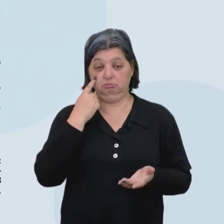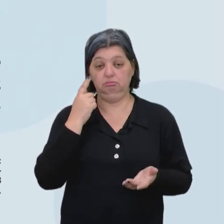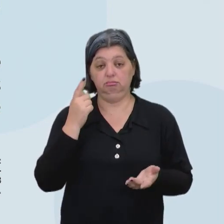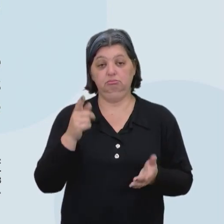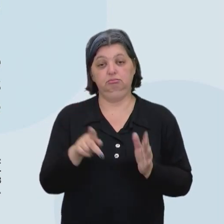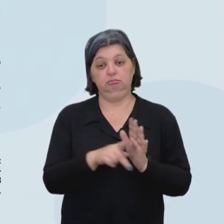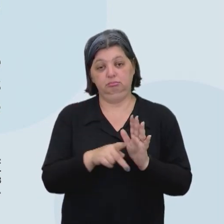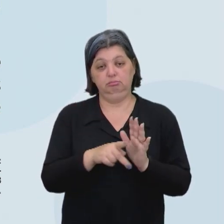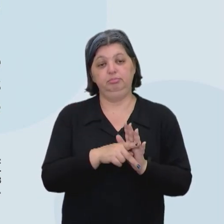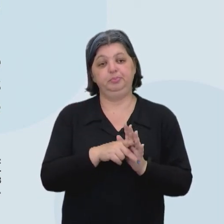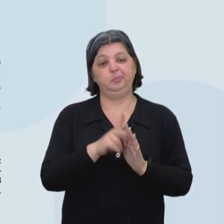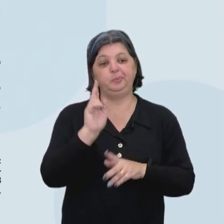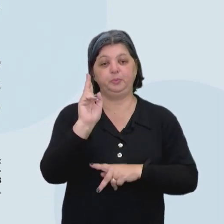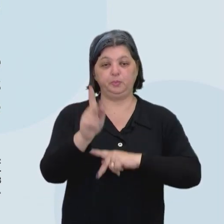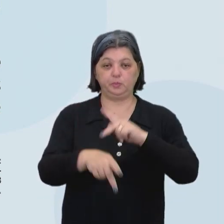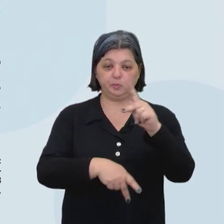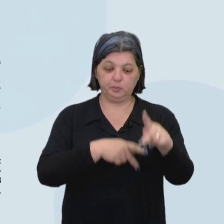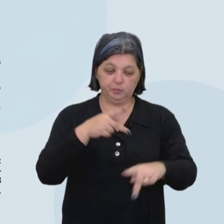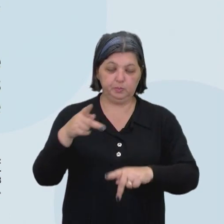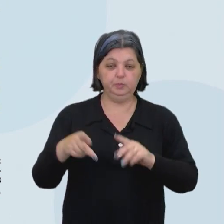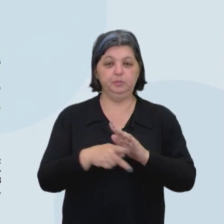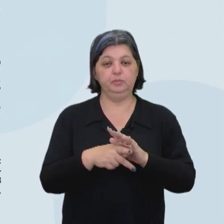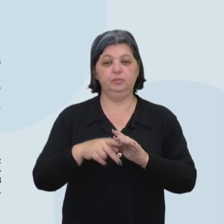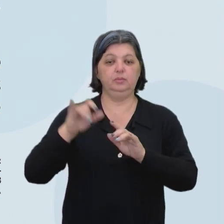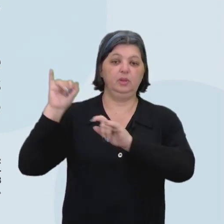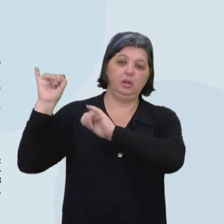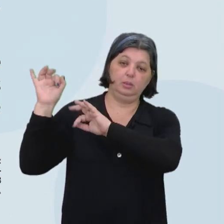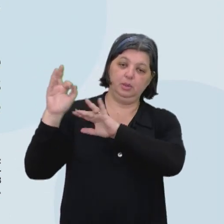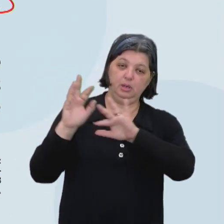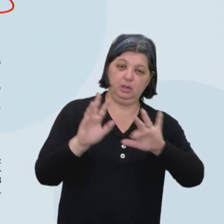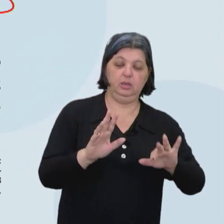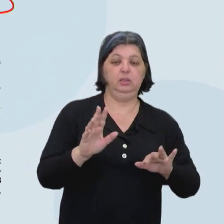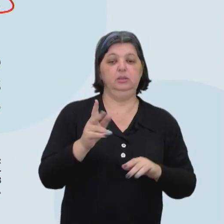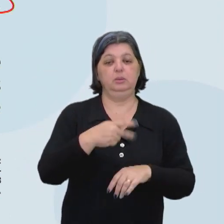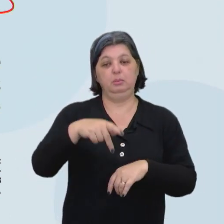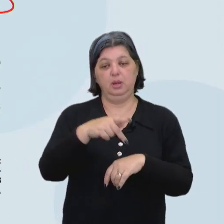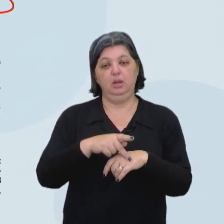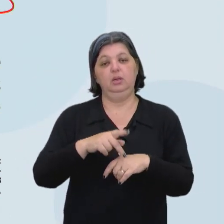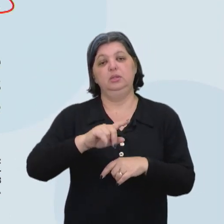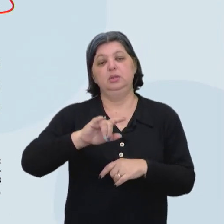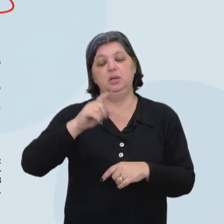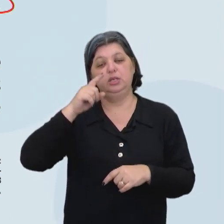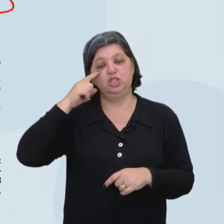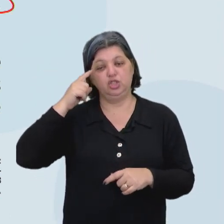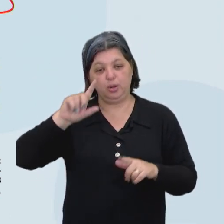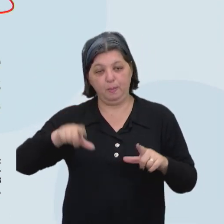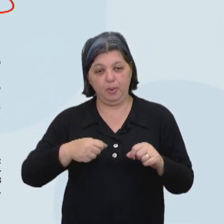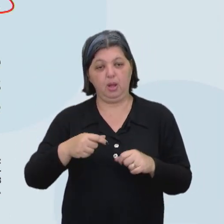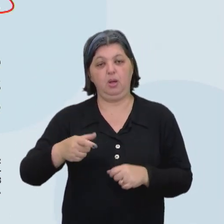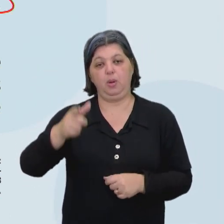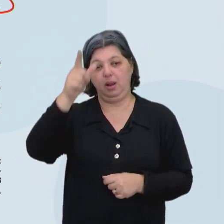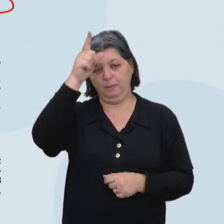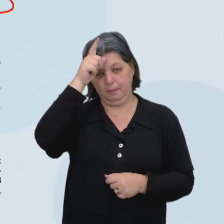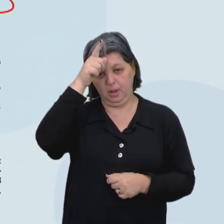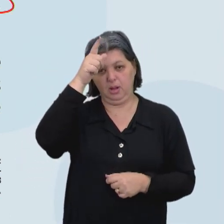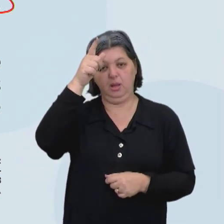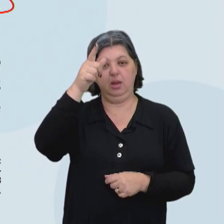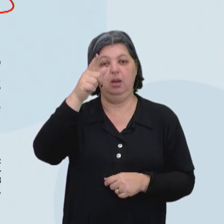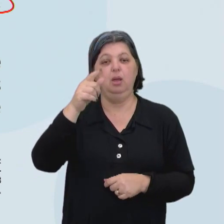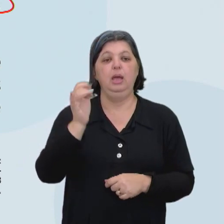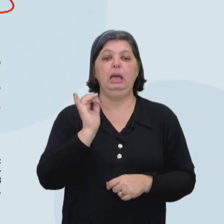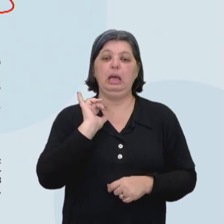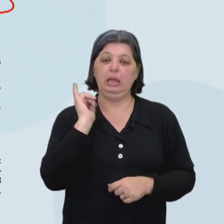receber desde o Brasil República também imigrantes italianos, japoneses, alemães, né, de outros